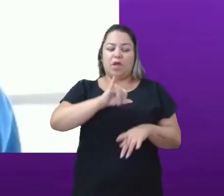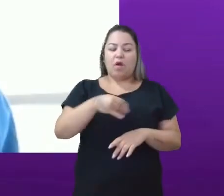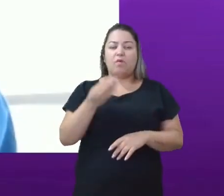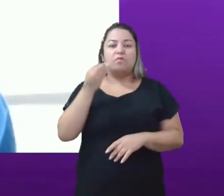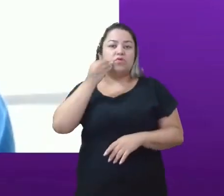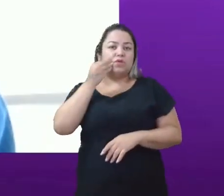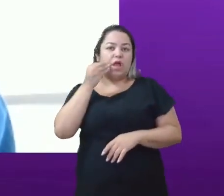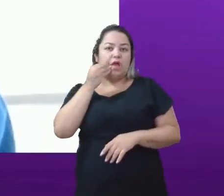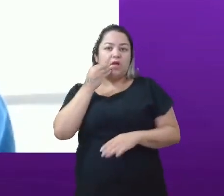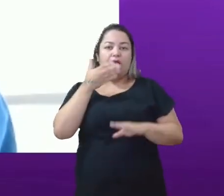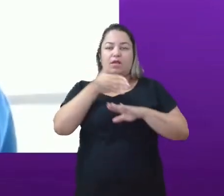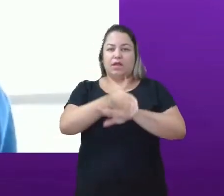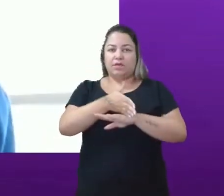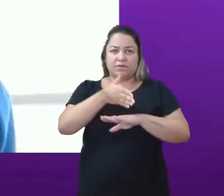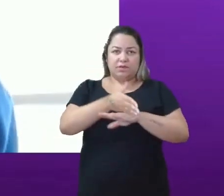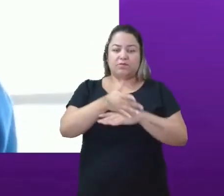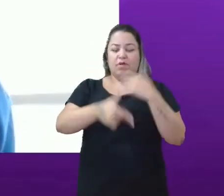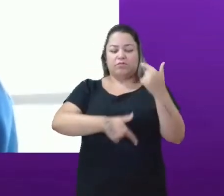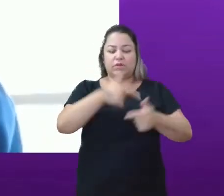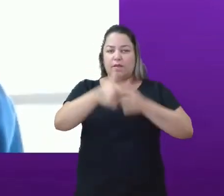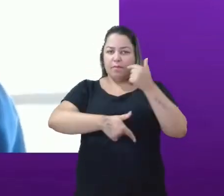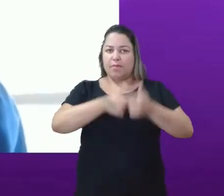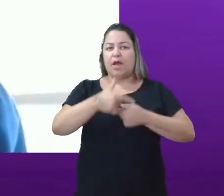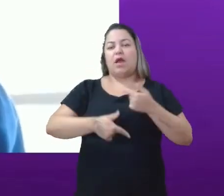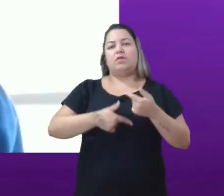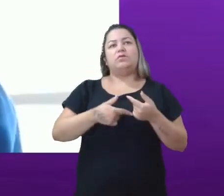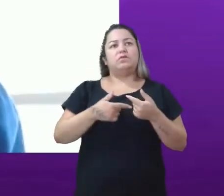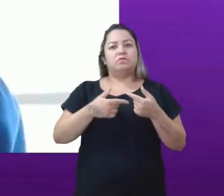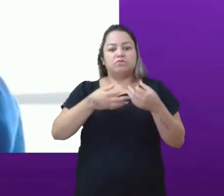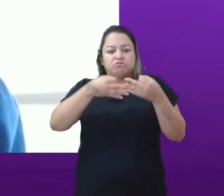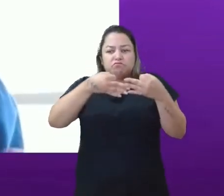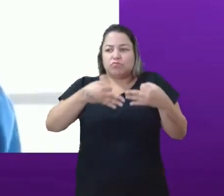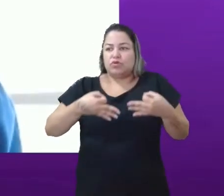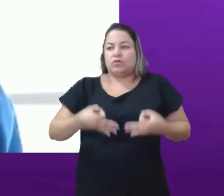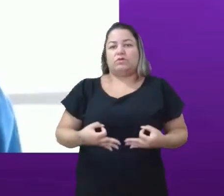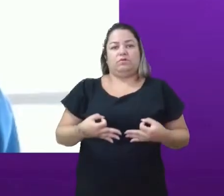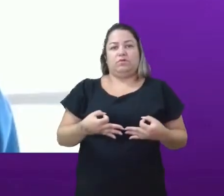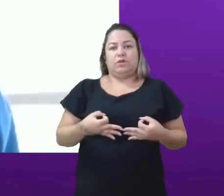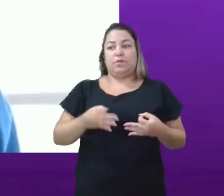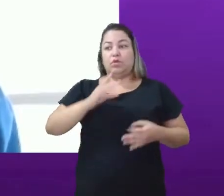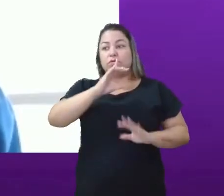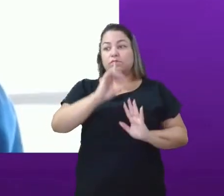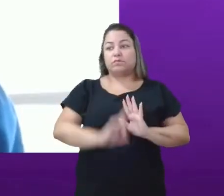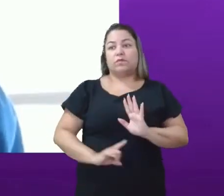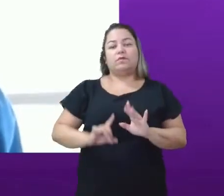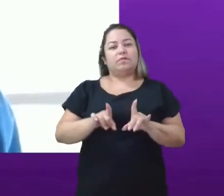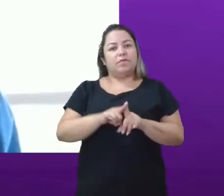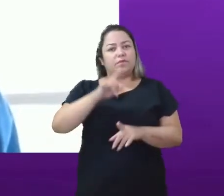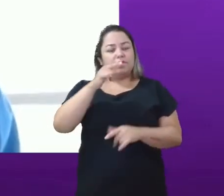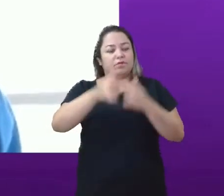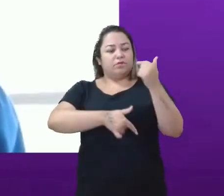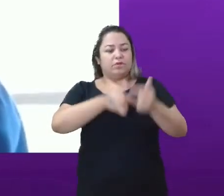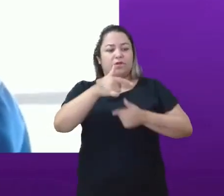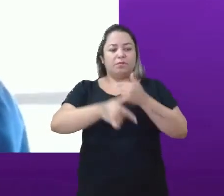oportunidade de ter acesso a um trabalho digno, né? A um trabalho com direitos, a um trabalho